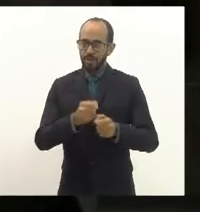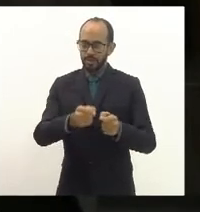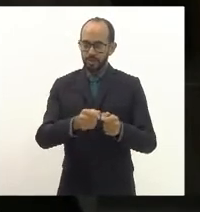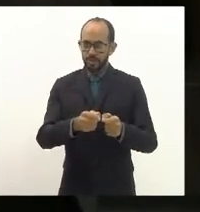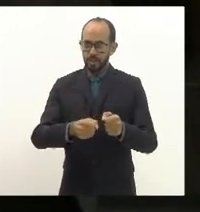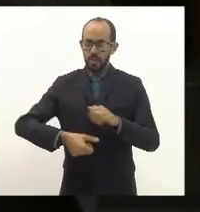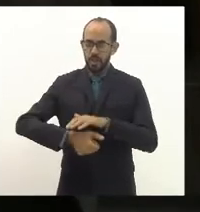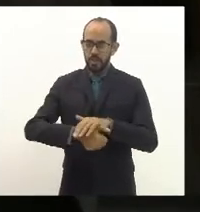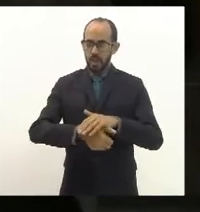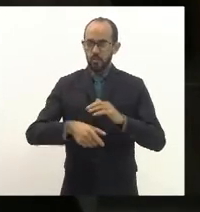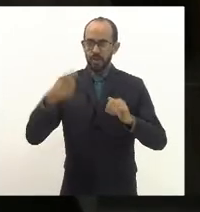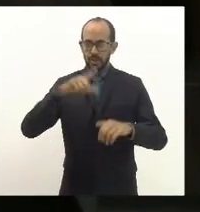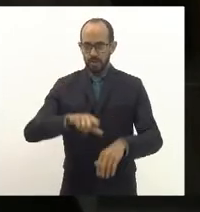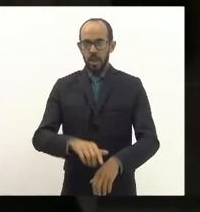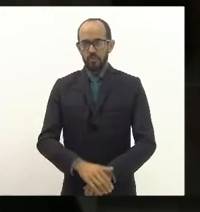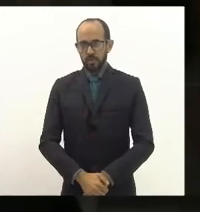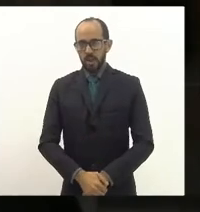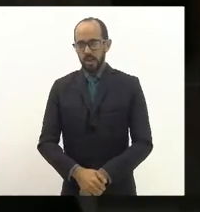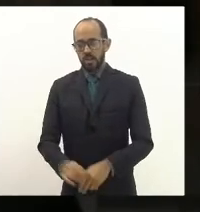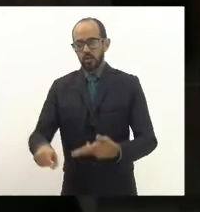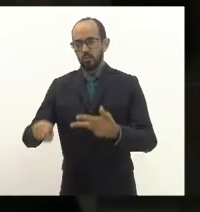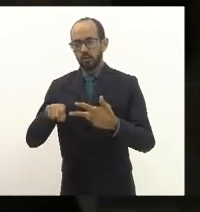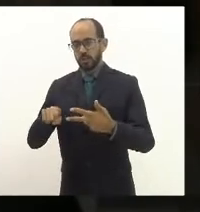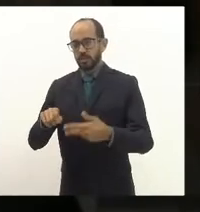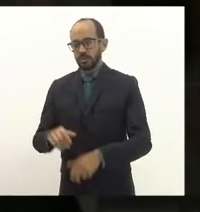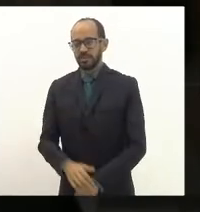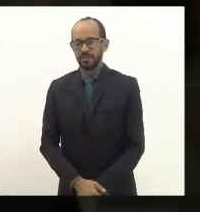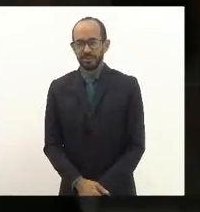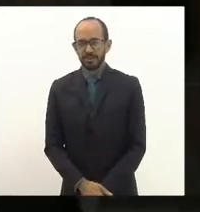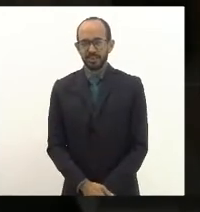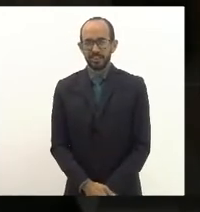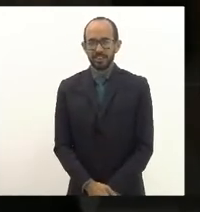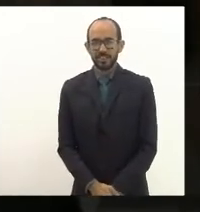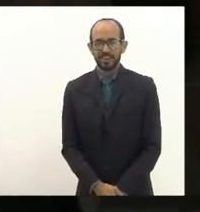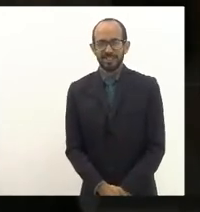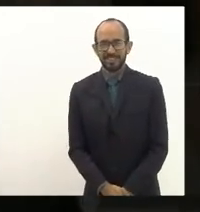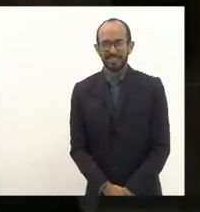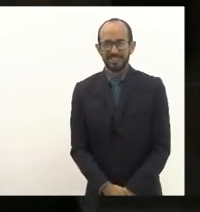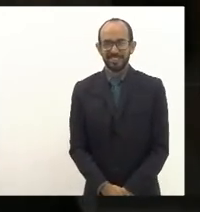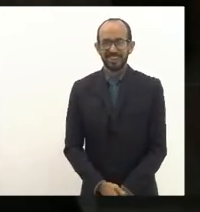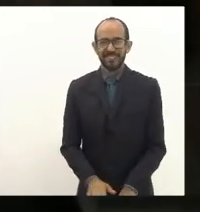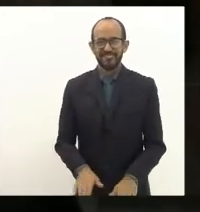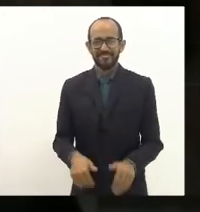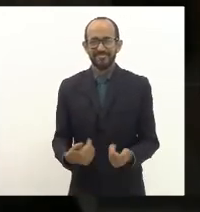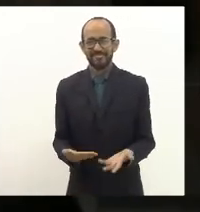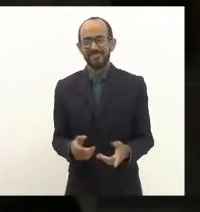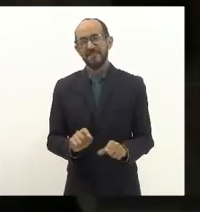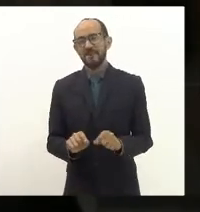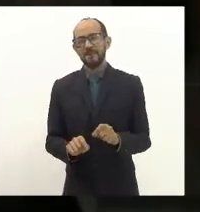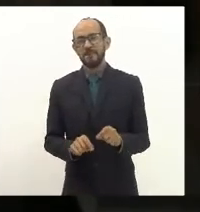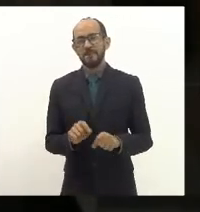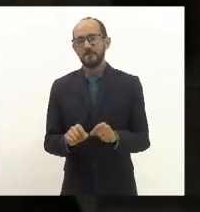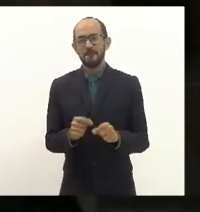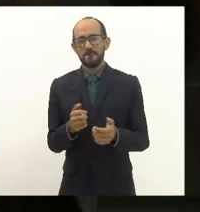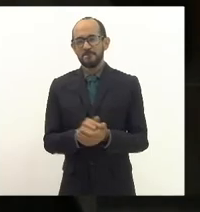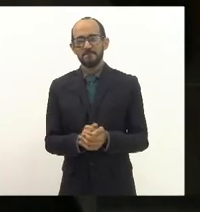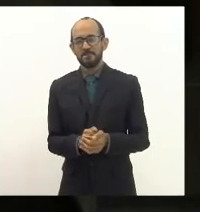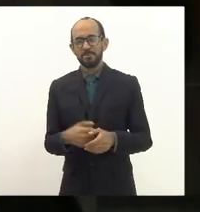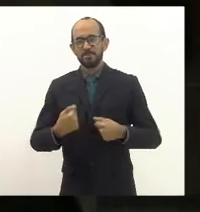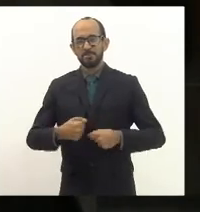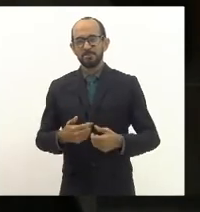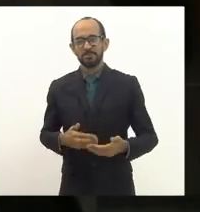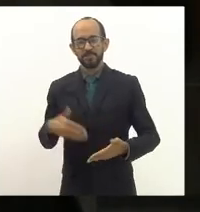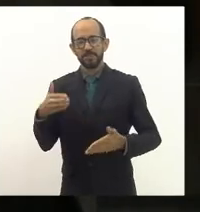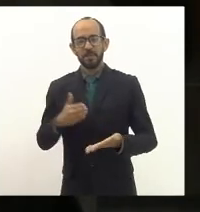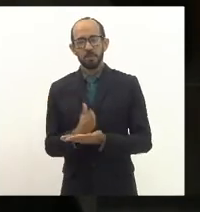quilômetros na frente do Poder Executivo. Então, tivemos que hoje aprovar aqui